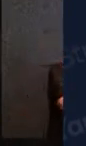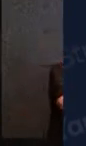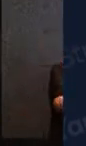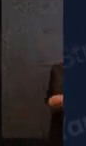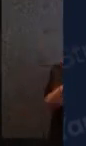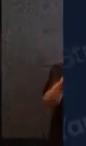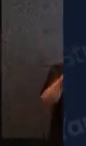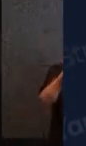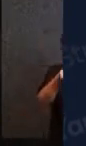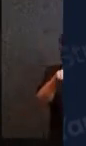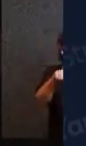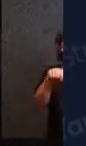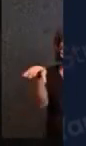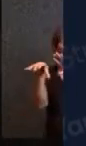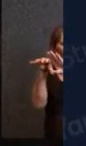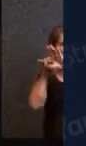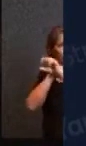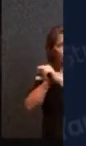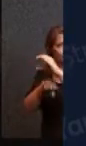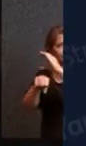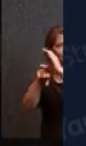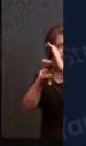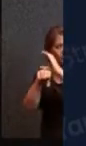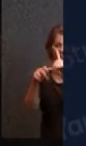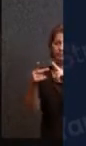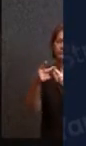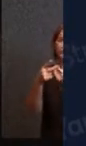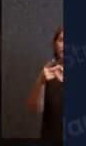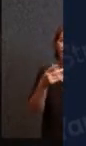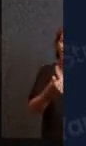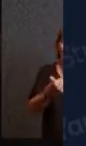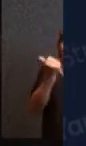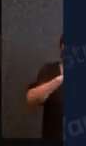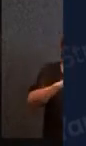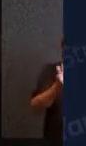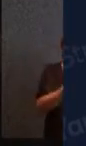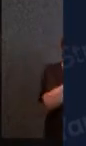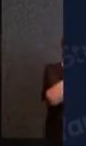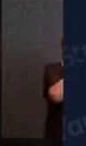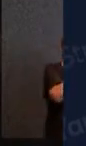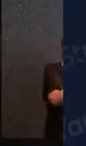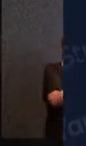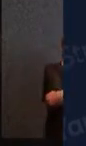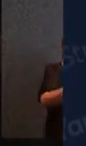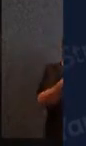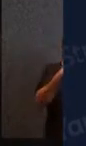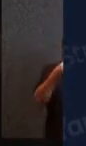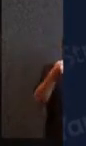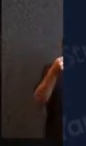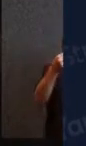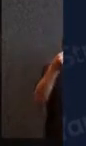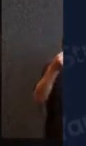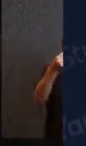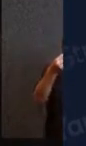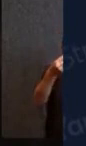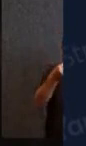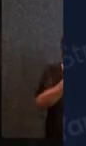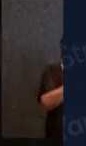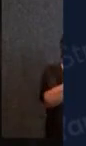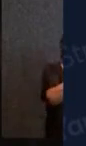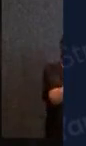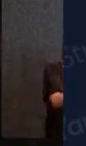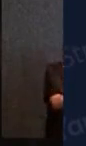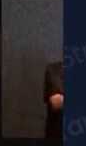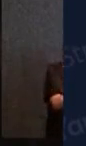Formação, avaliação, acompanhamento. Qual é o modelo de acompanhamento mais adequado